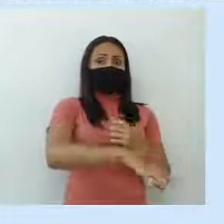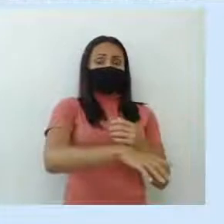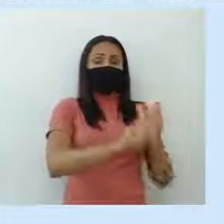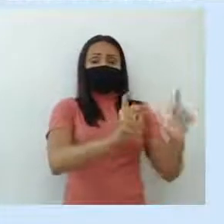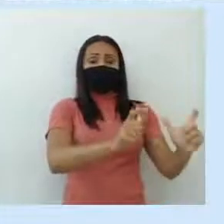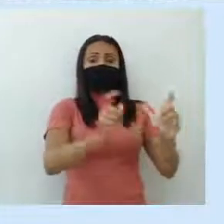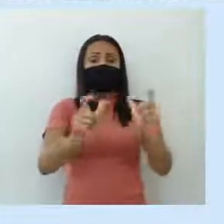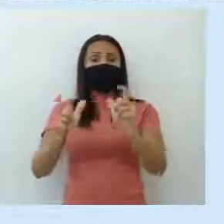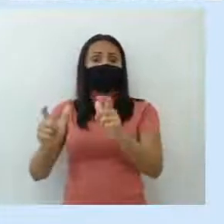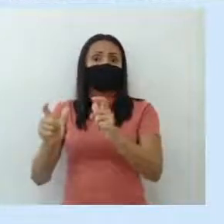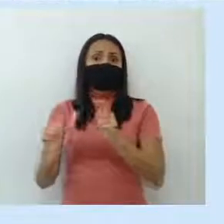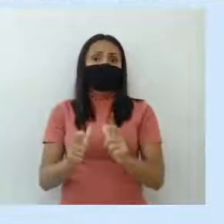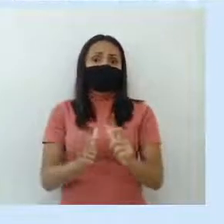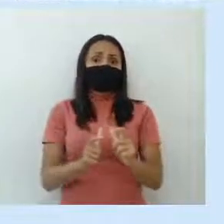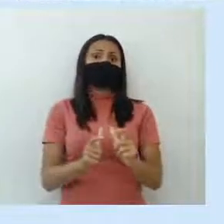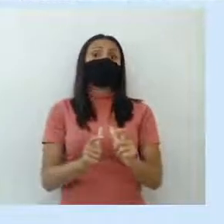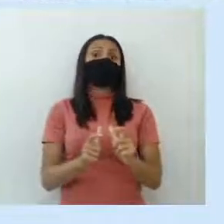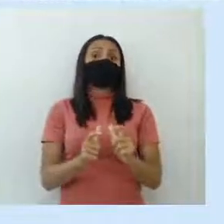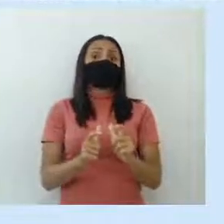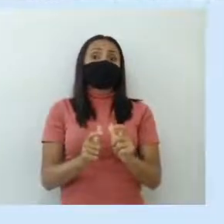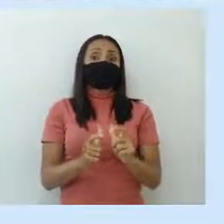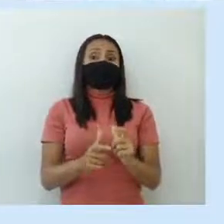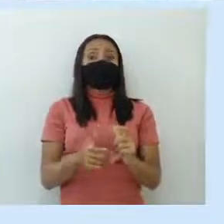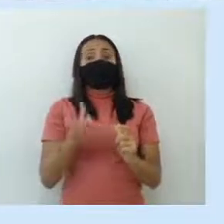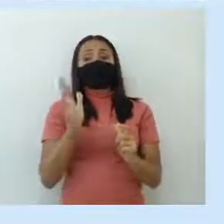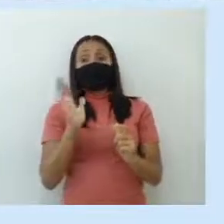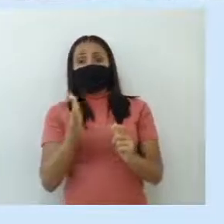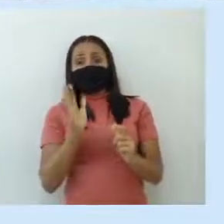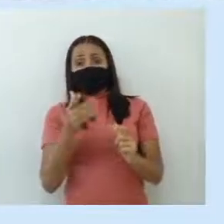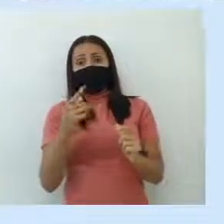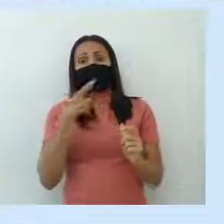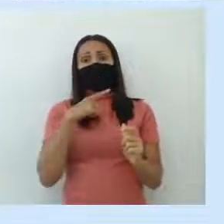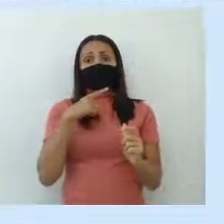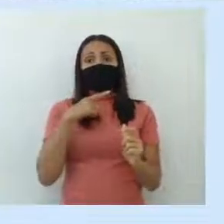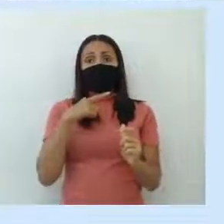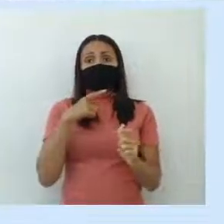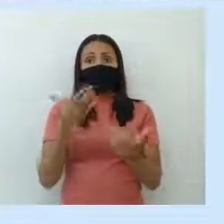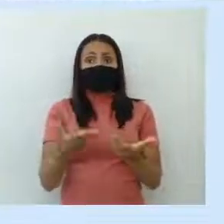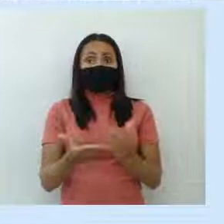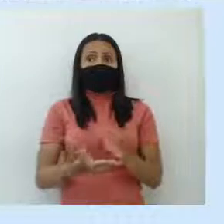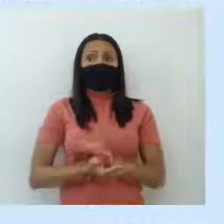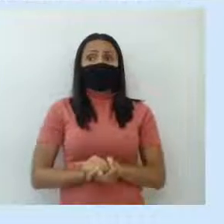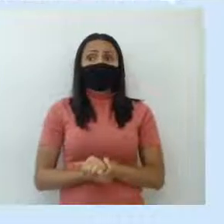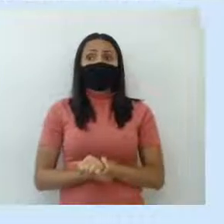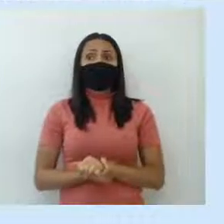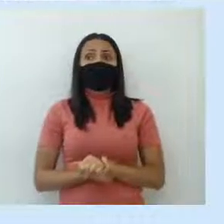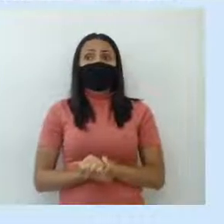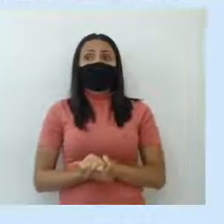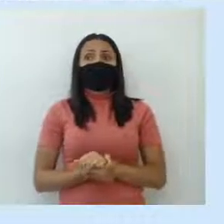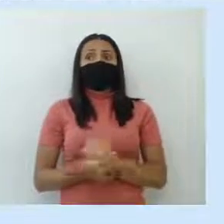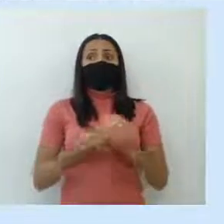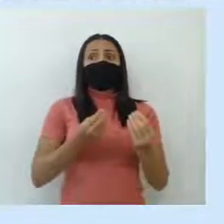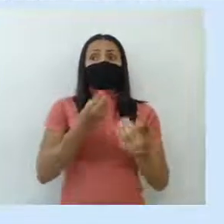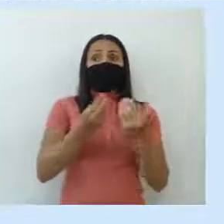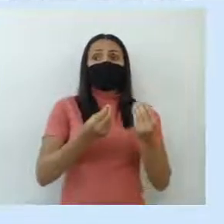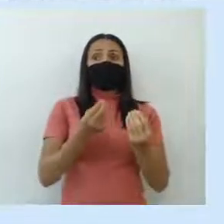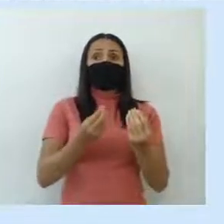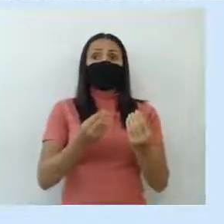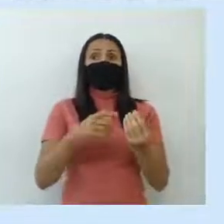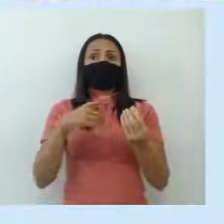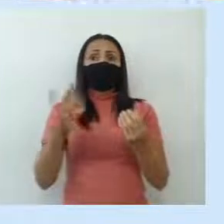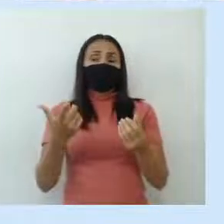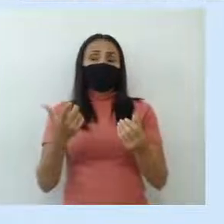nos porões. E já tivesse número total que desejava, então evitavam ter que cuidar dos